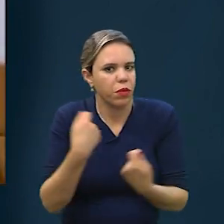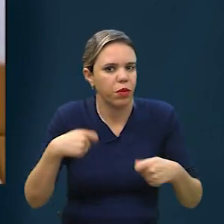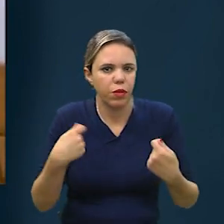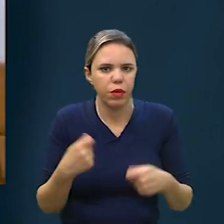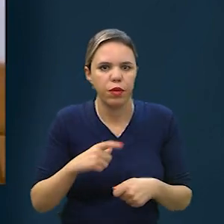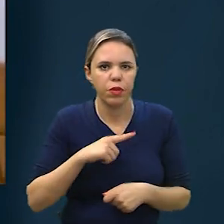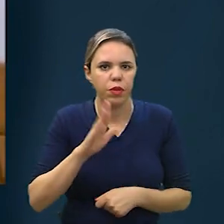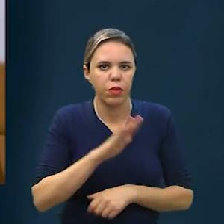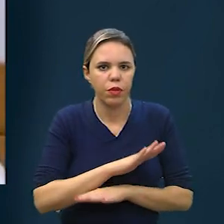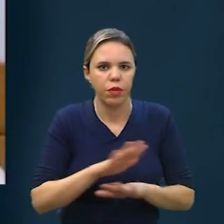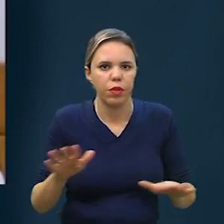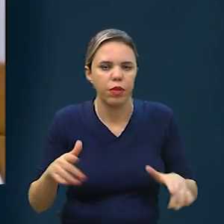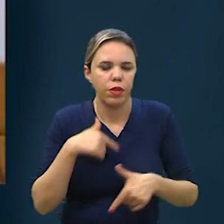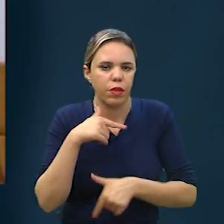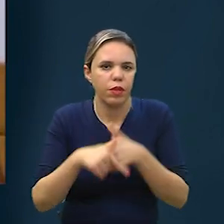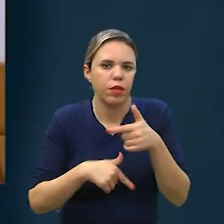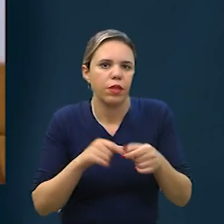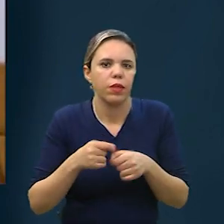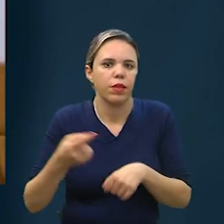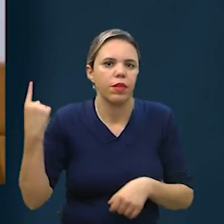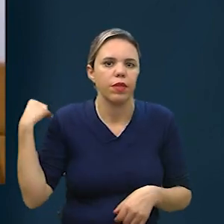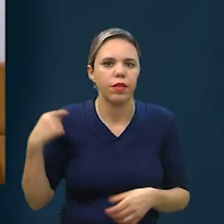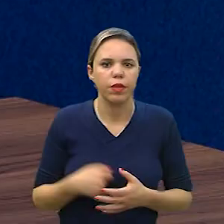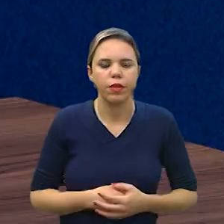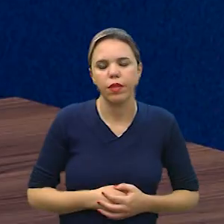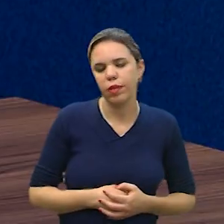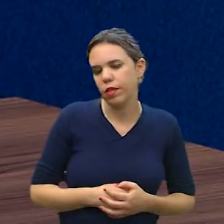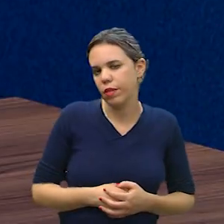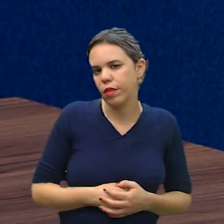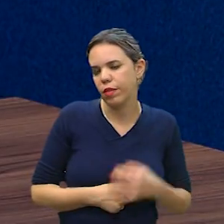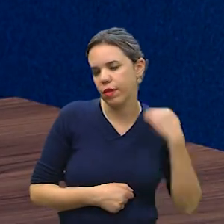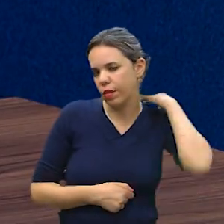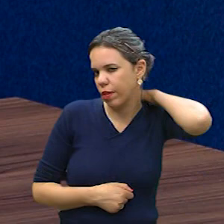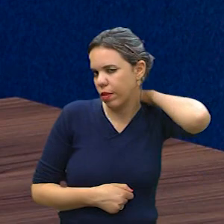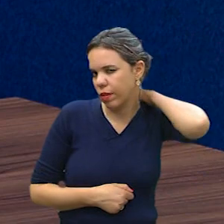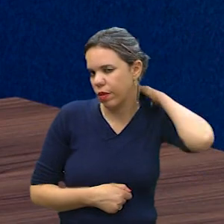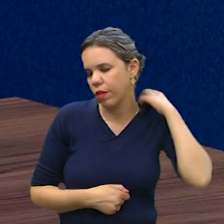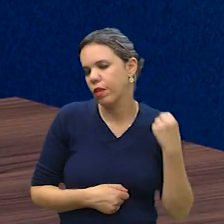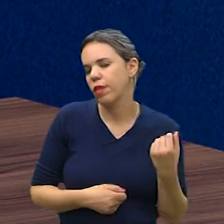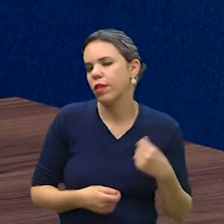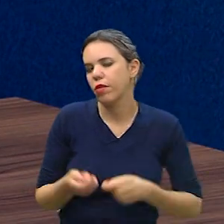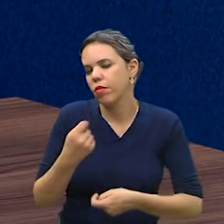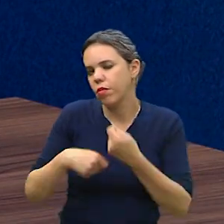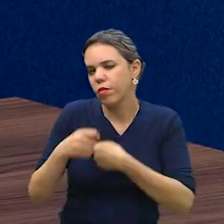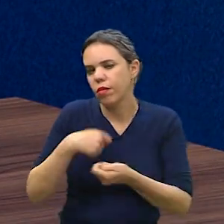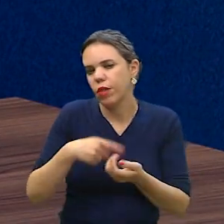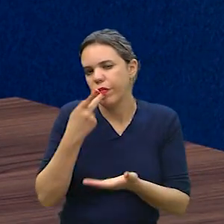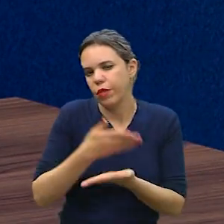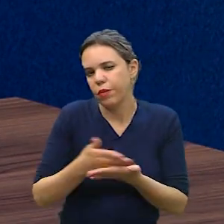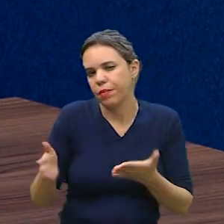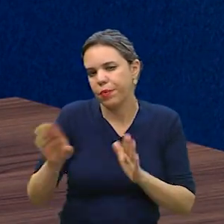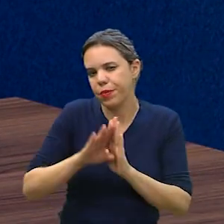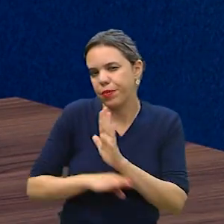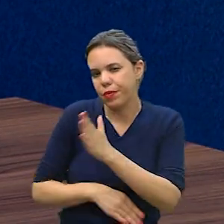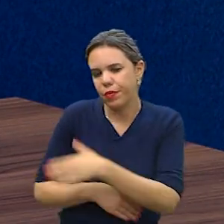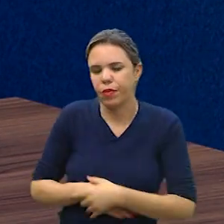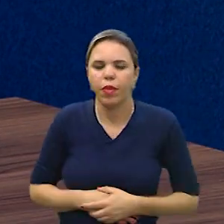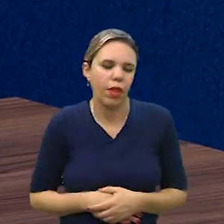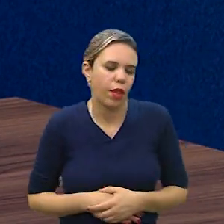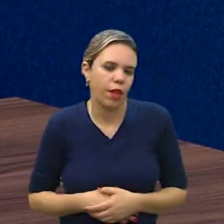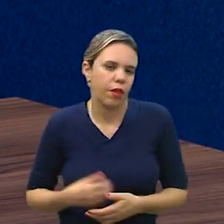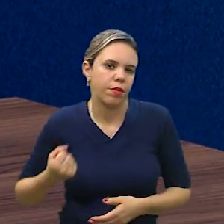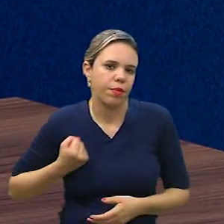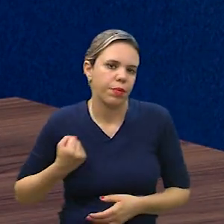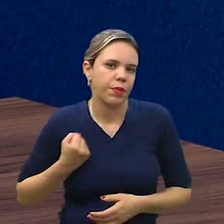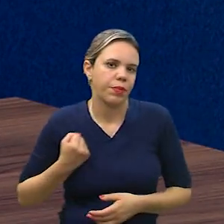não precisa ter mais todo aquele trabalho do passado. Lu, agora do ponto de vista do negócio, a gente falou no começo aqui do programa